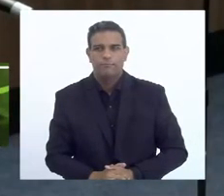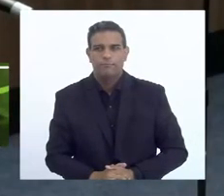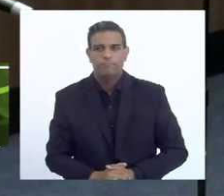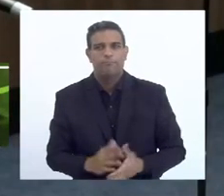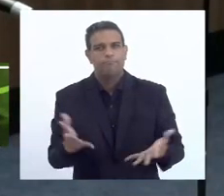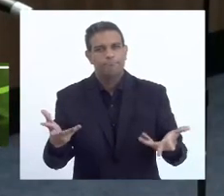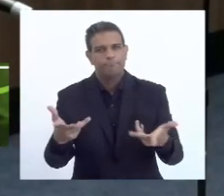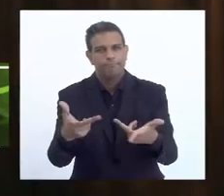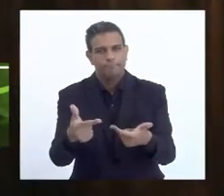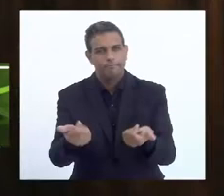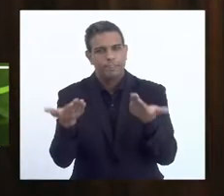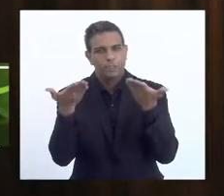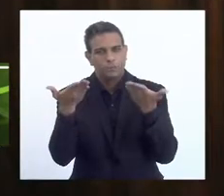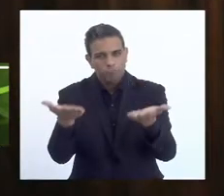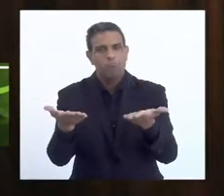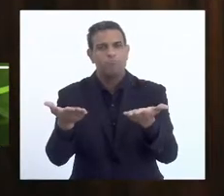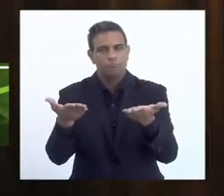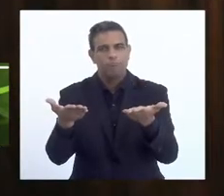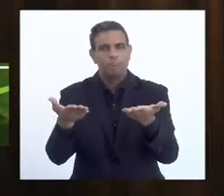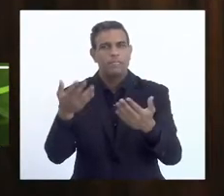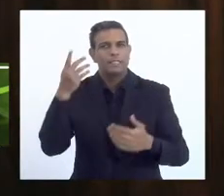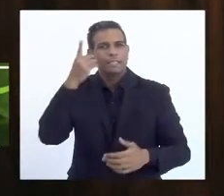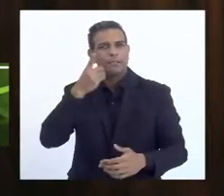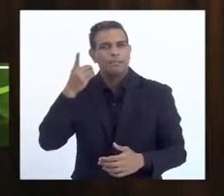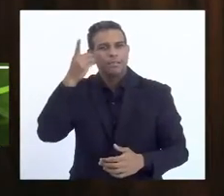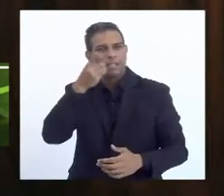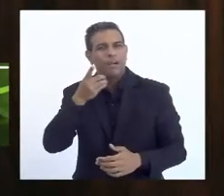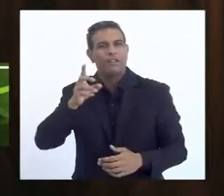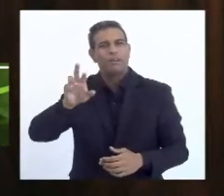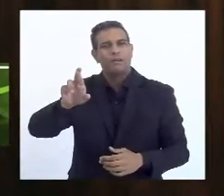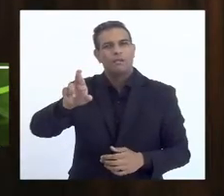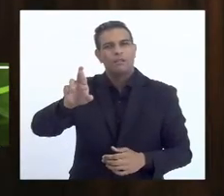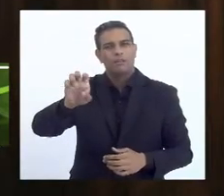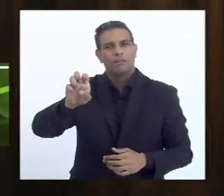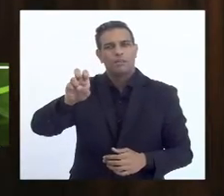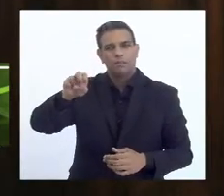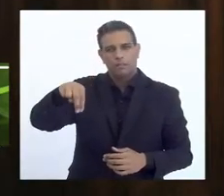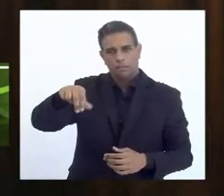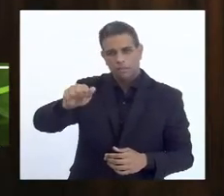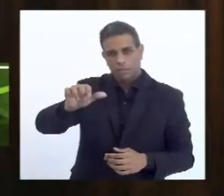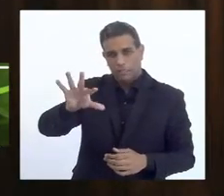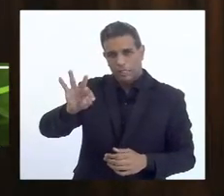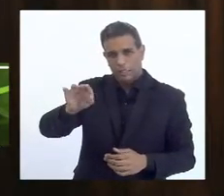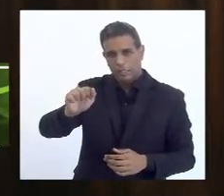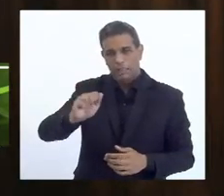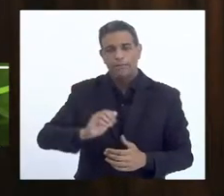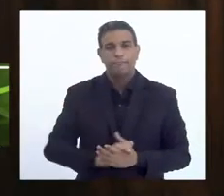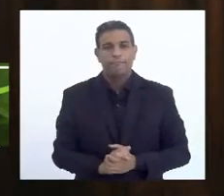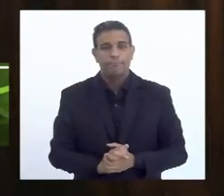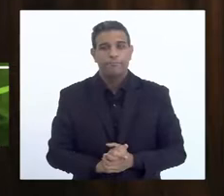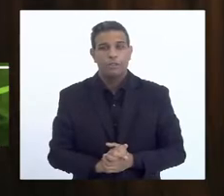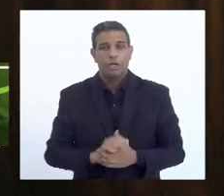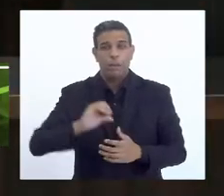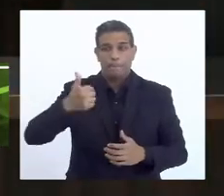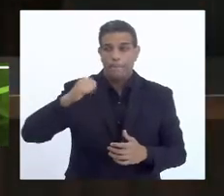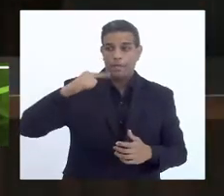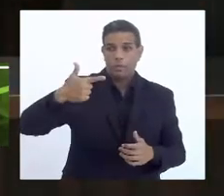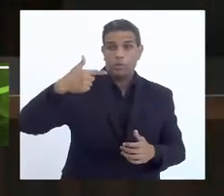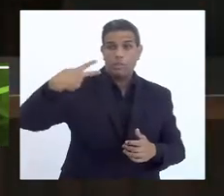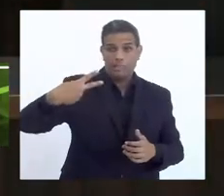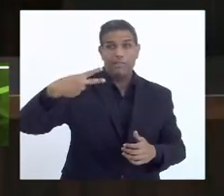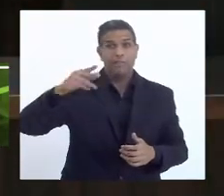Excelente, deputada Renata Souza. Eu aqui, que estou no meu terceiro mandato, e